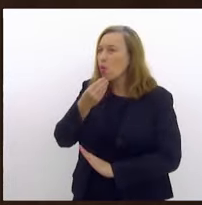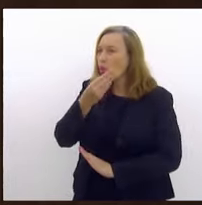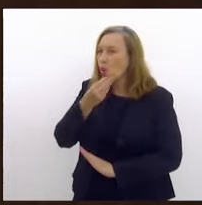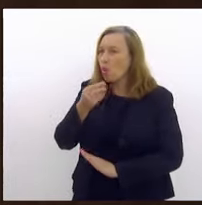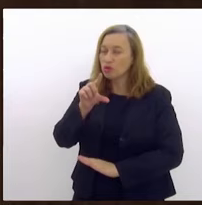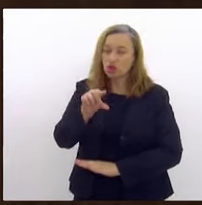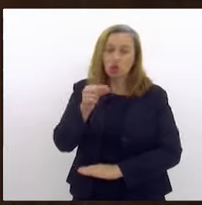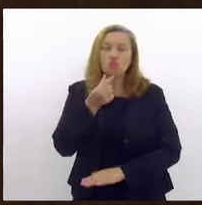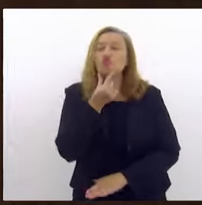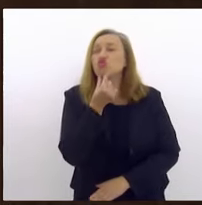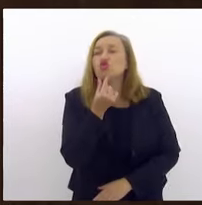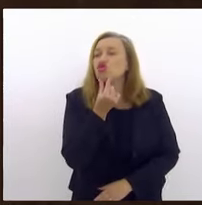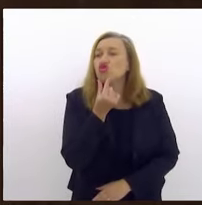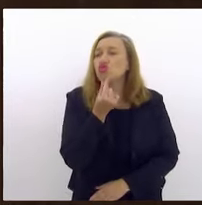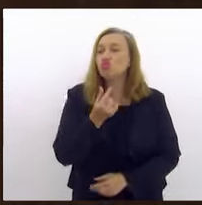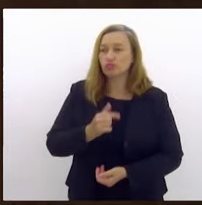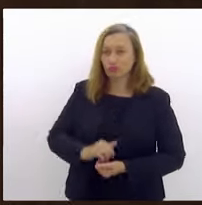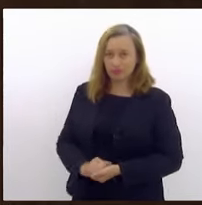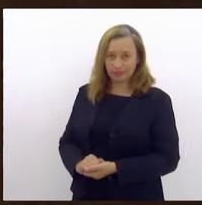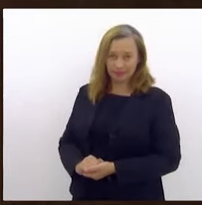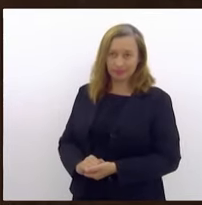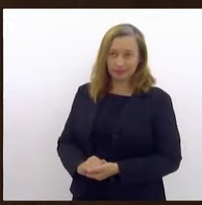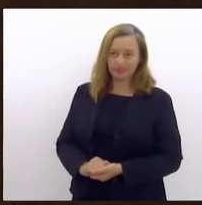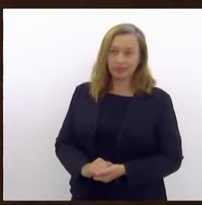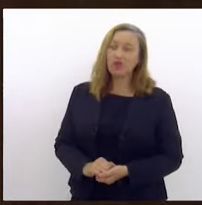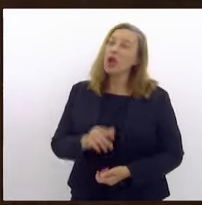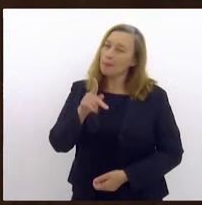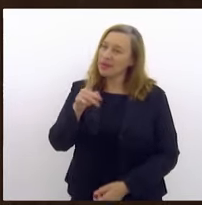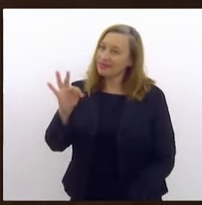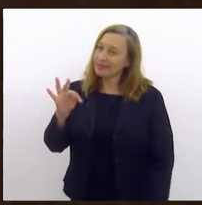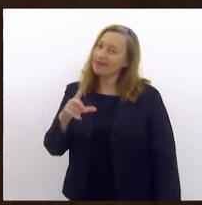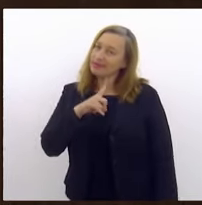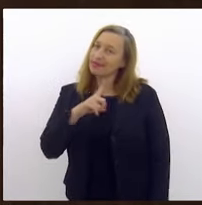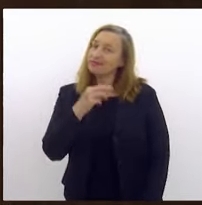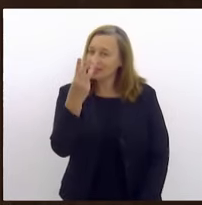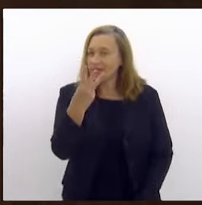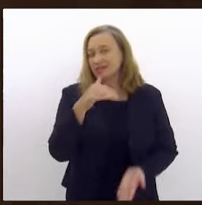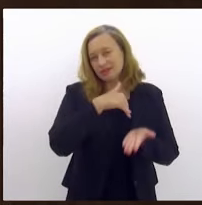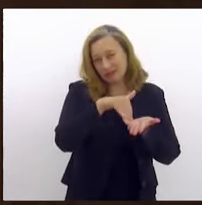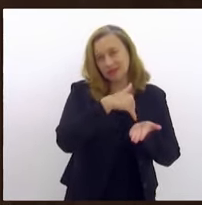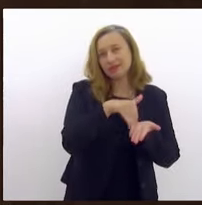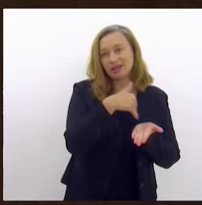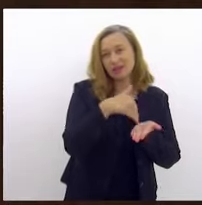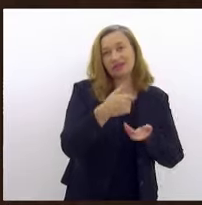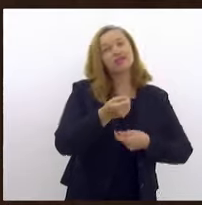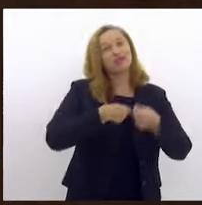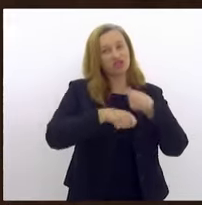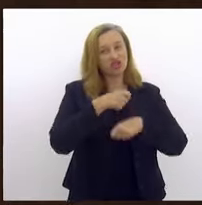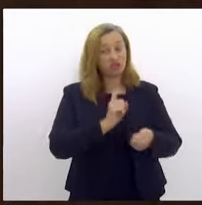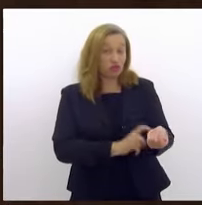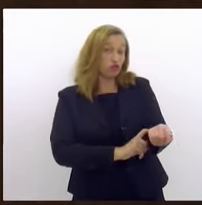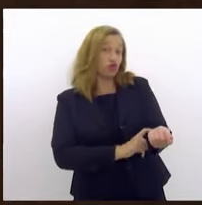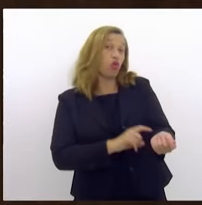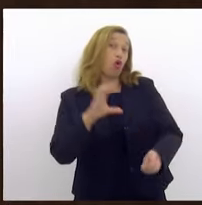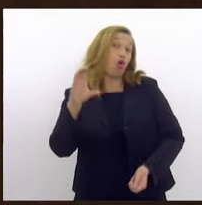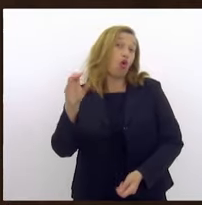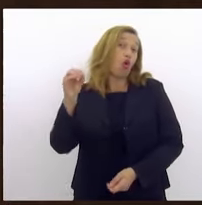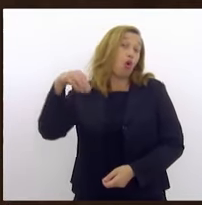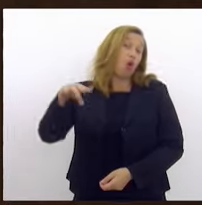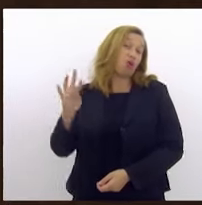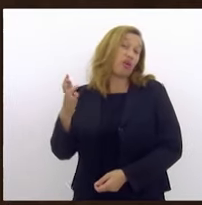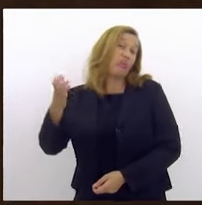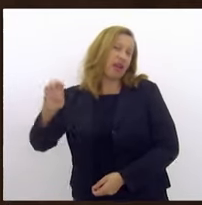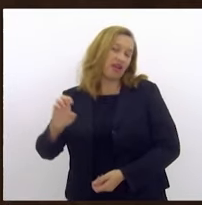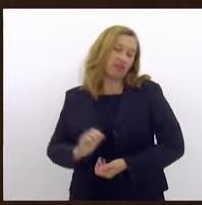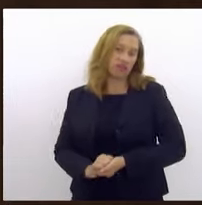os meninos. Ora, o PT tem 3 secretarias na gestão do nervosinho da Odebrecht.